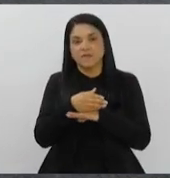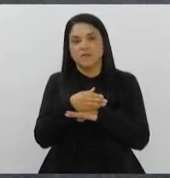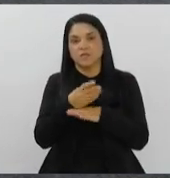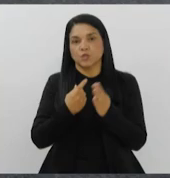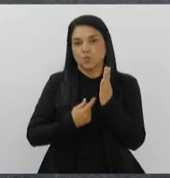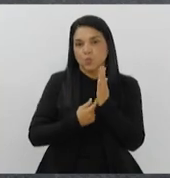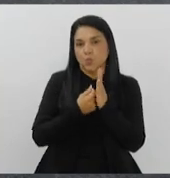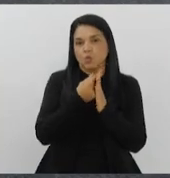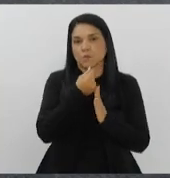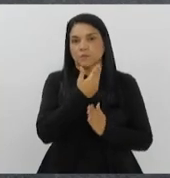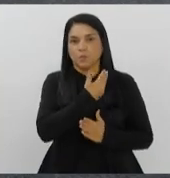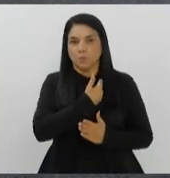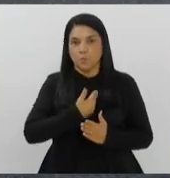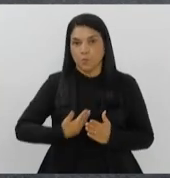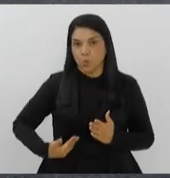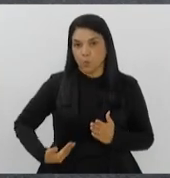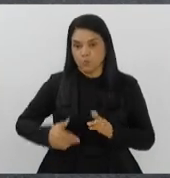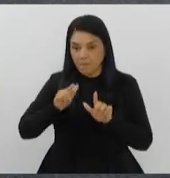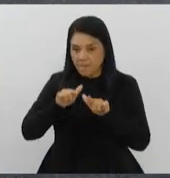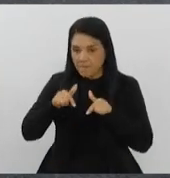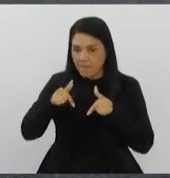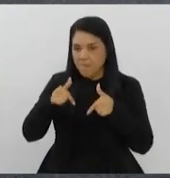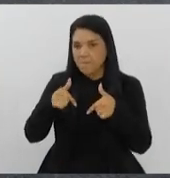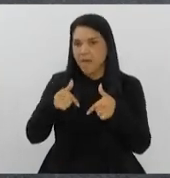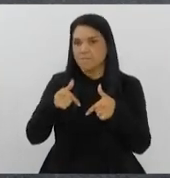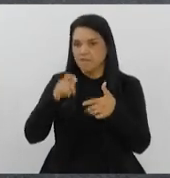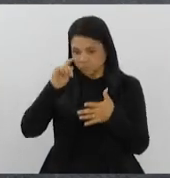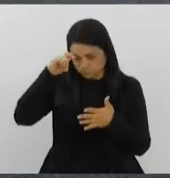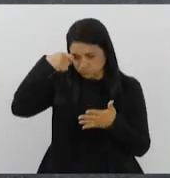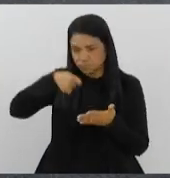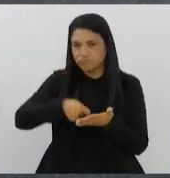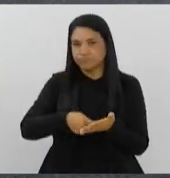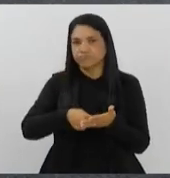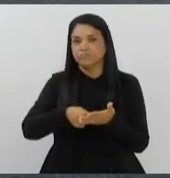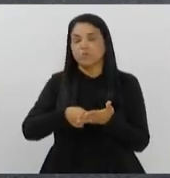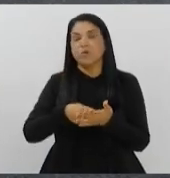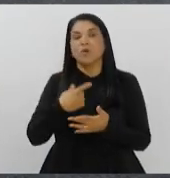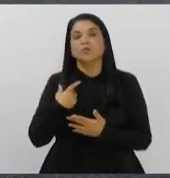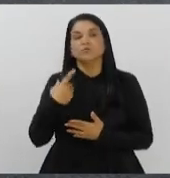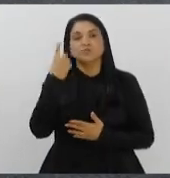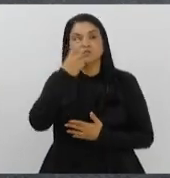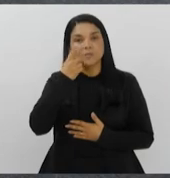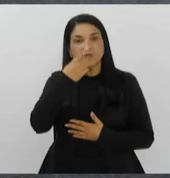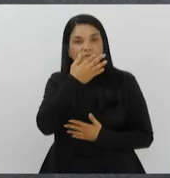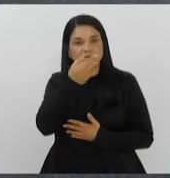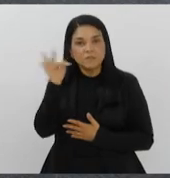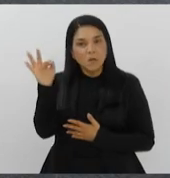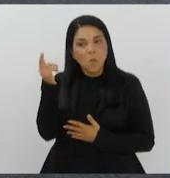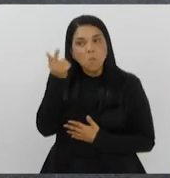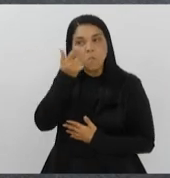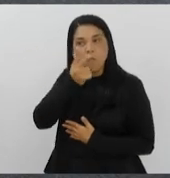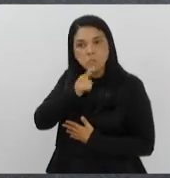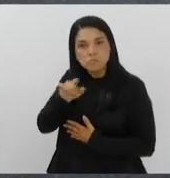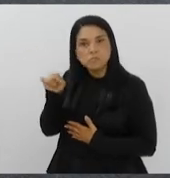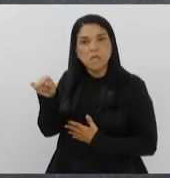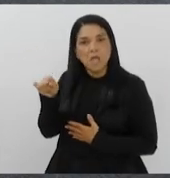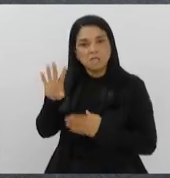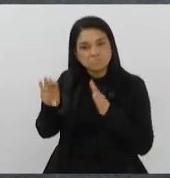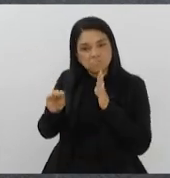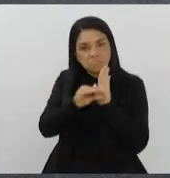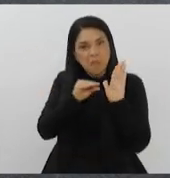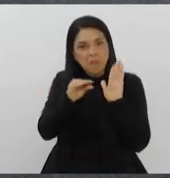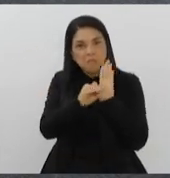público de uma maneira mais incisiva. Os deputados federais, eles conseguem fazer as suas